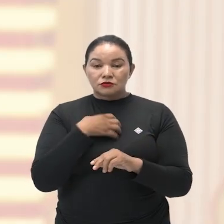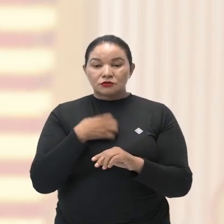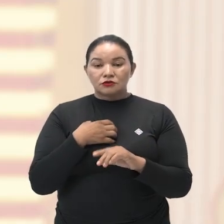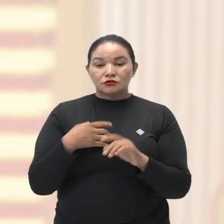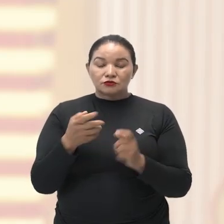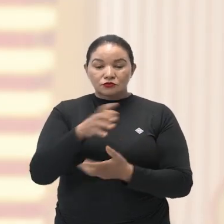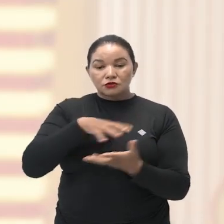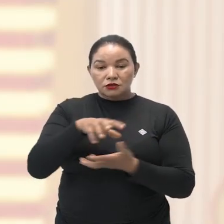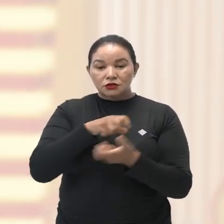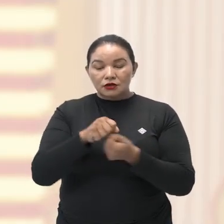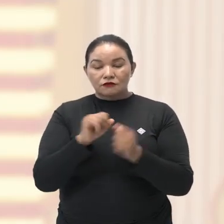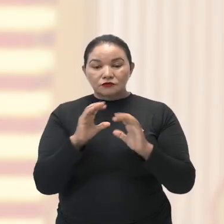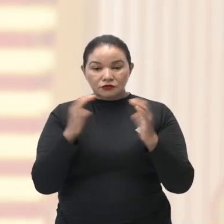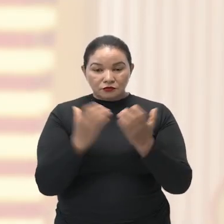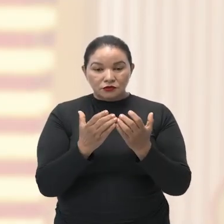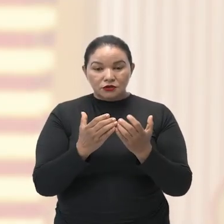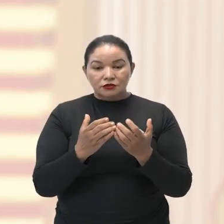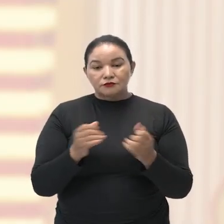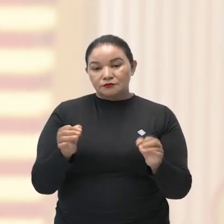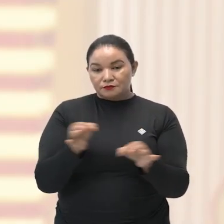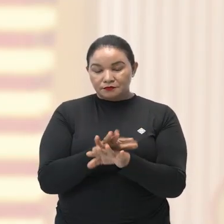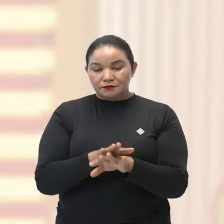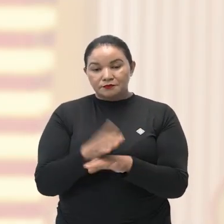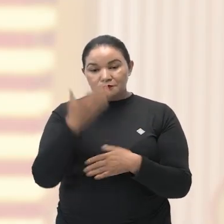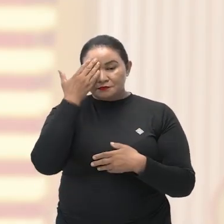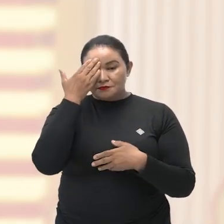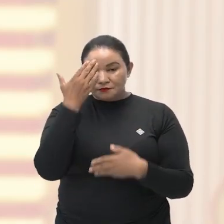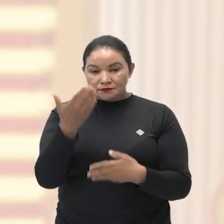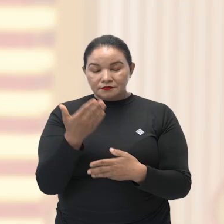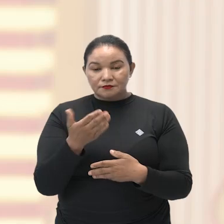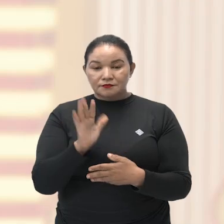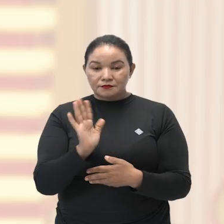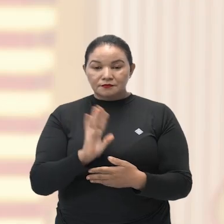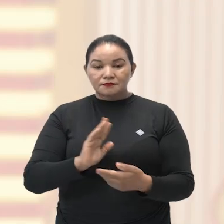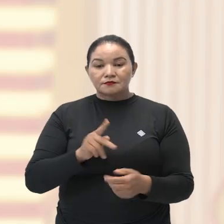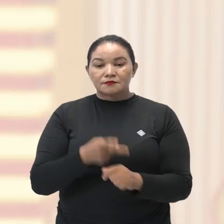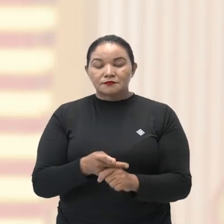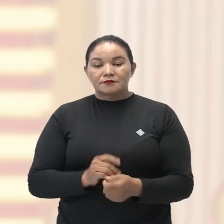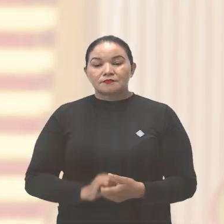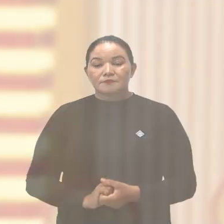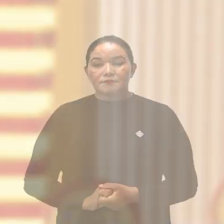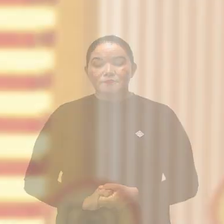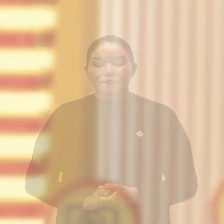na sua comunidade. É isso por hoje. Muito obrigado e até a próxima.